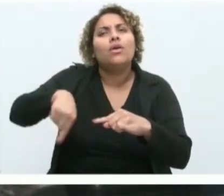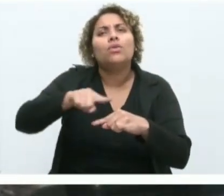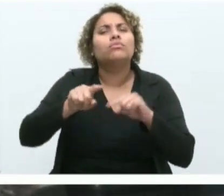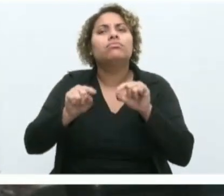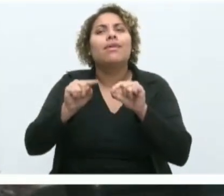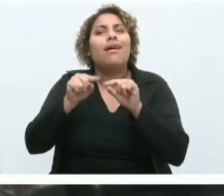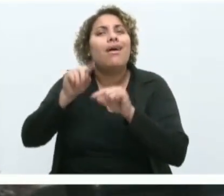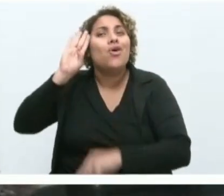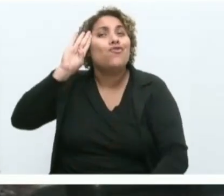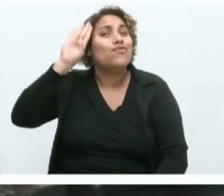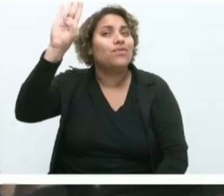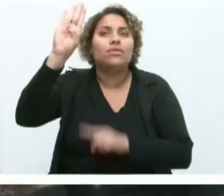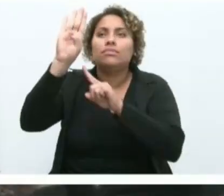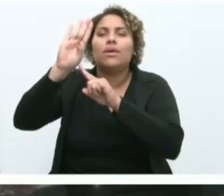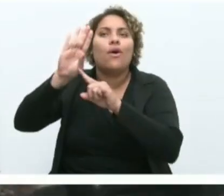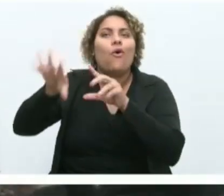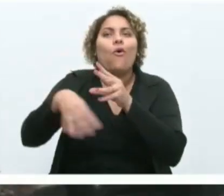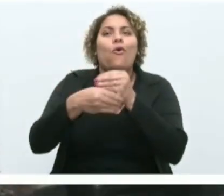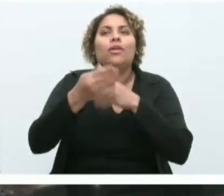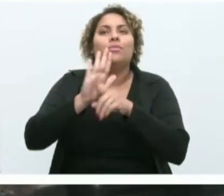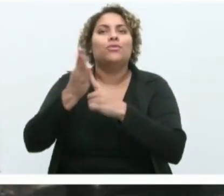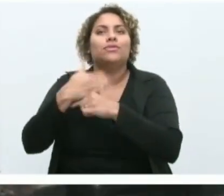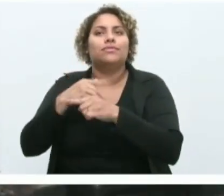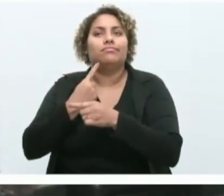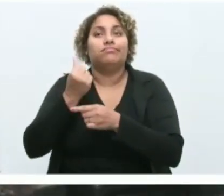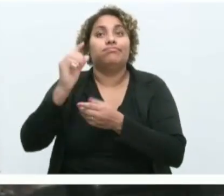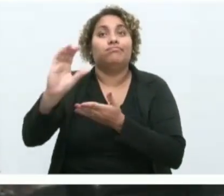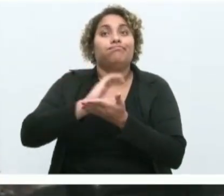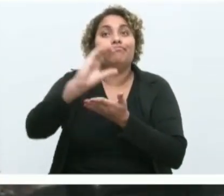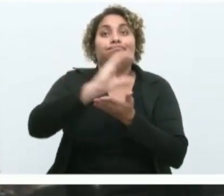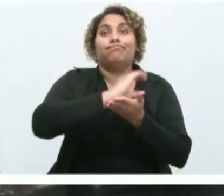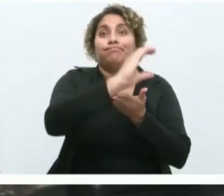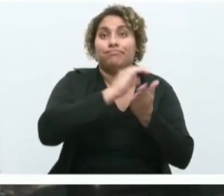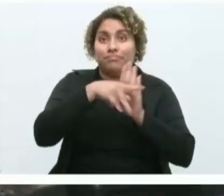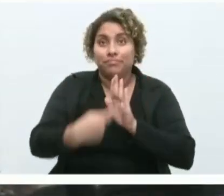no processo de contribuição das receitas do município. Ok?